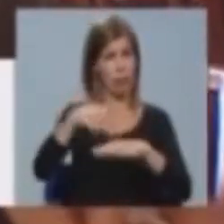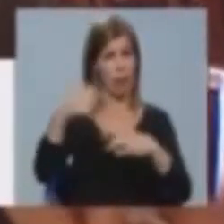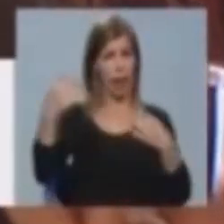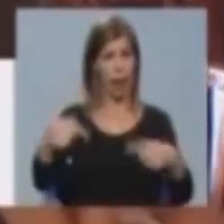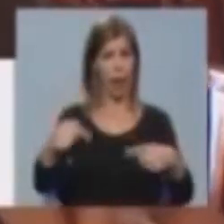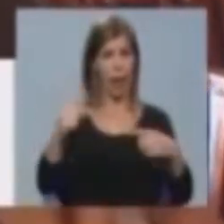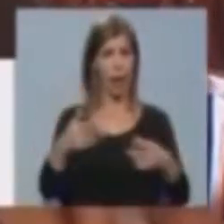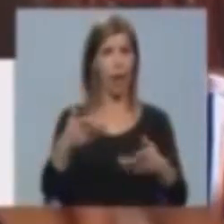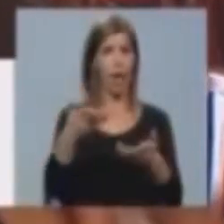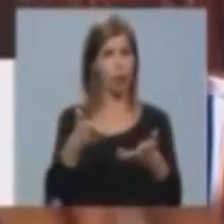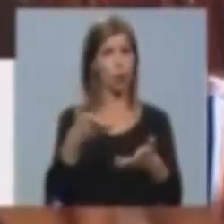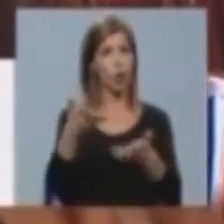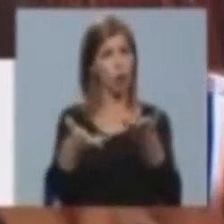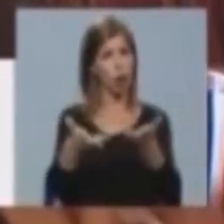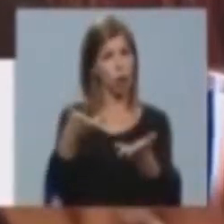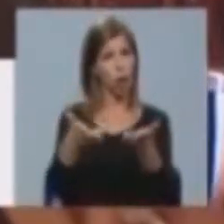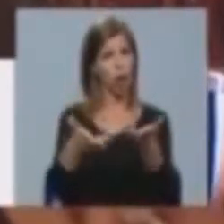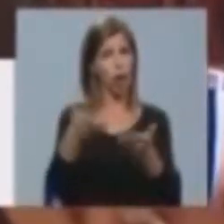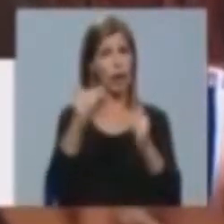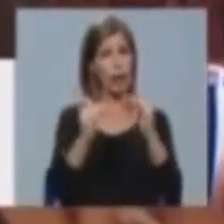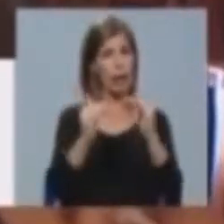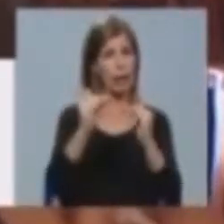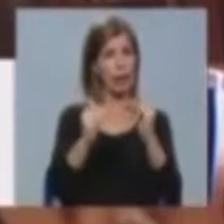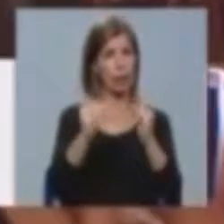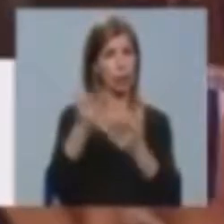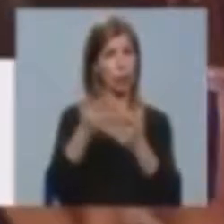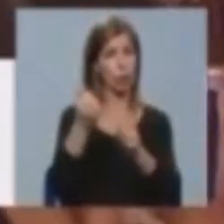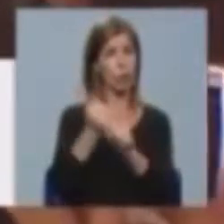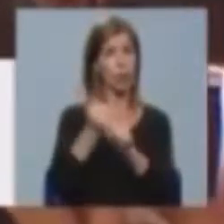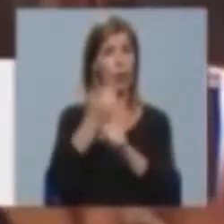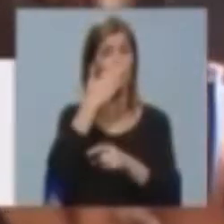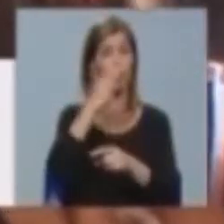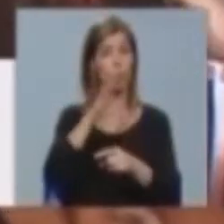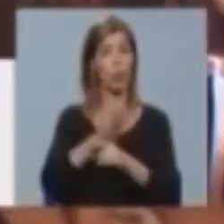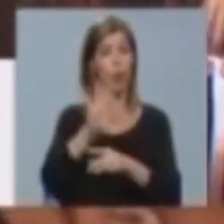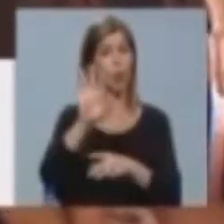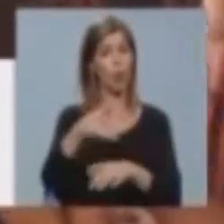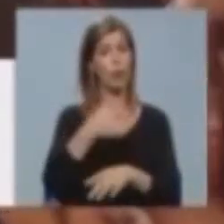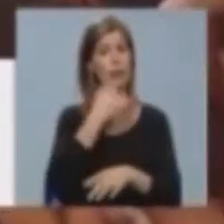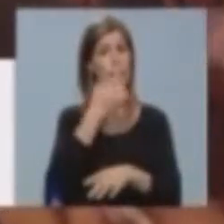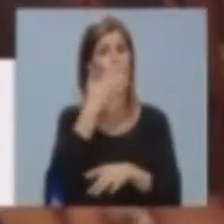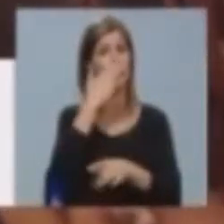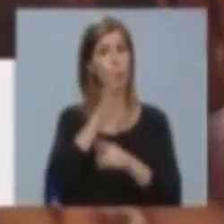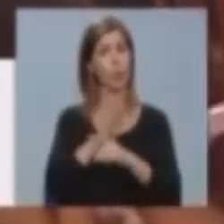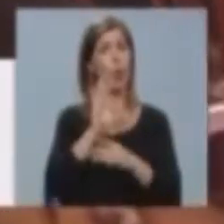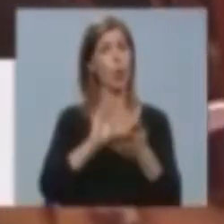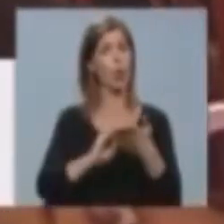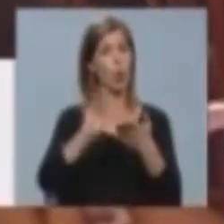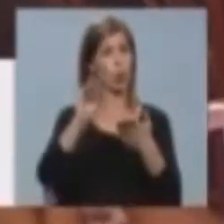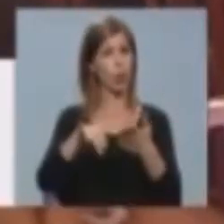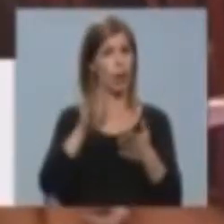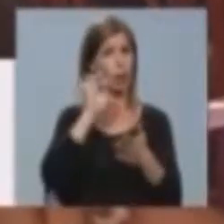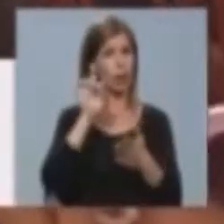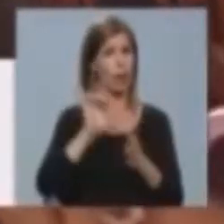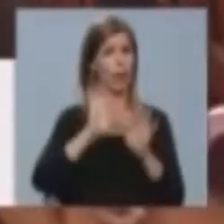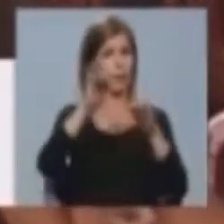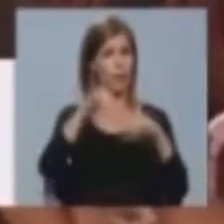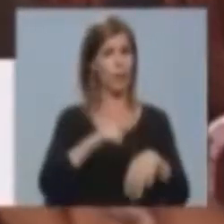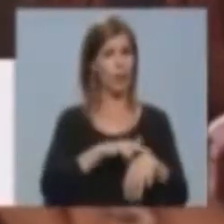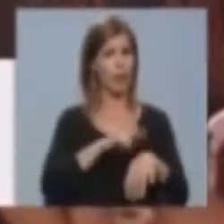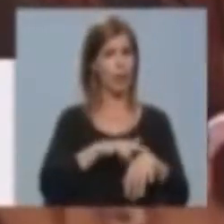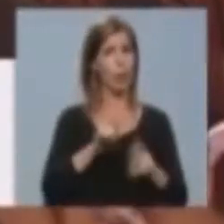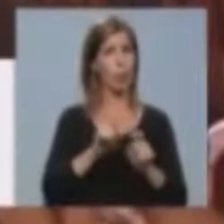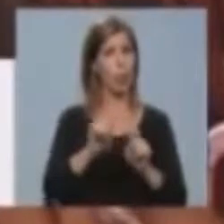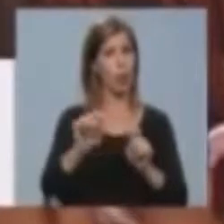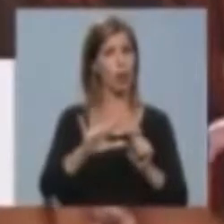equilíbrio nas relações de trabalho. Nós tomamos medidas como, por exemplo, a da suspensão da caducidade nestes 18 meses, que permite